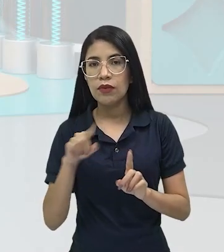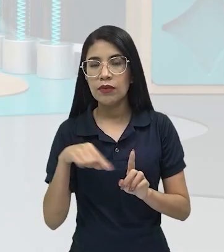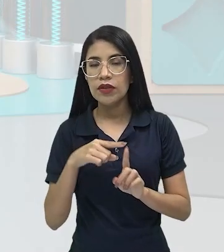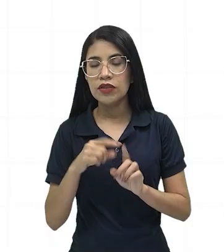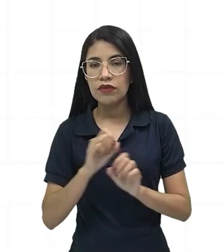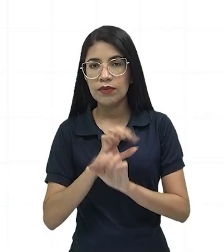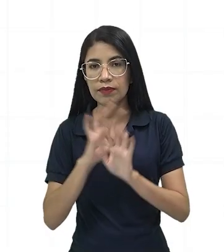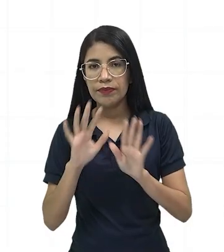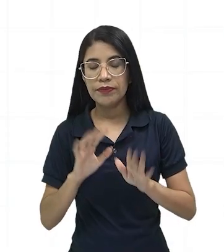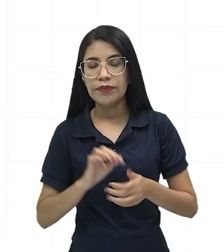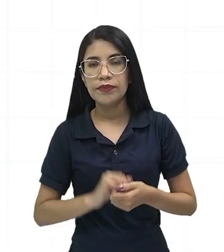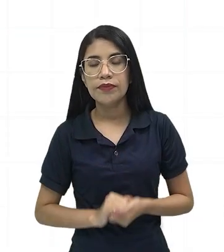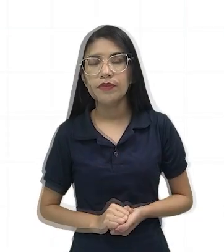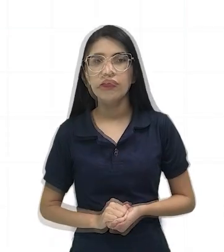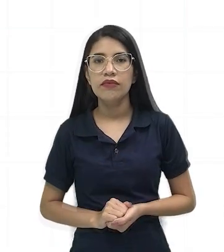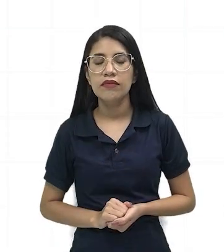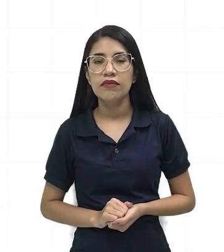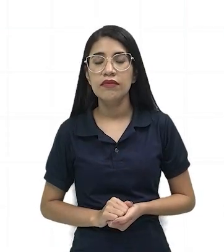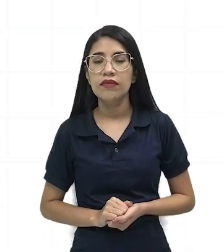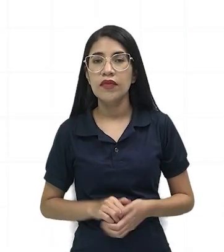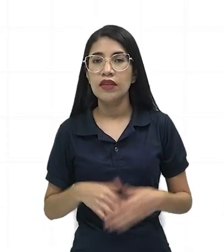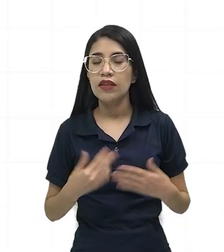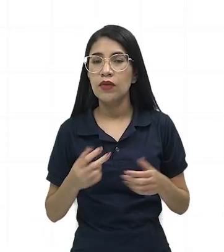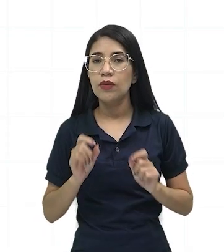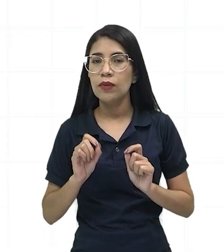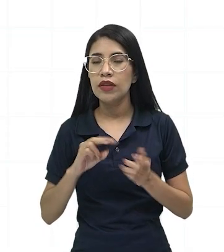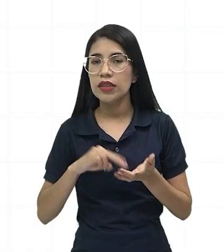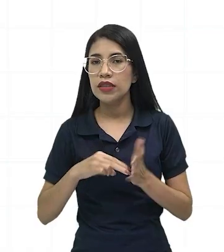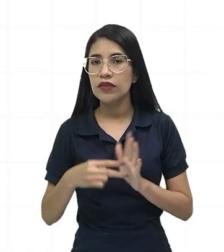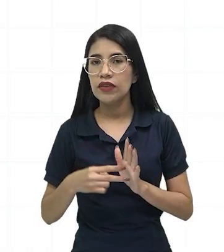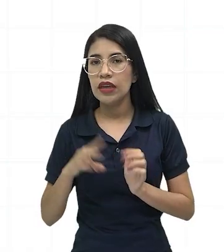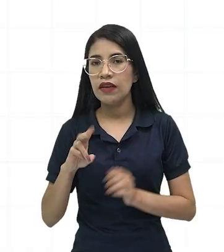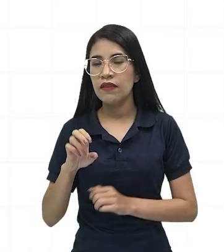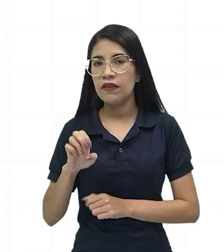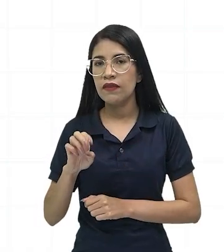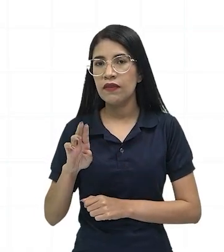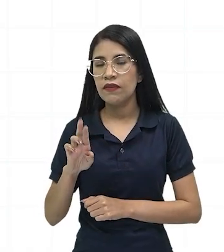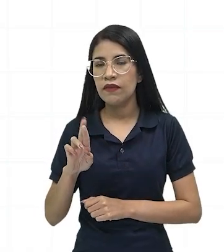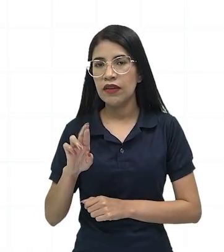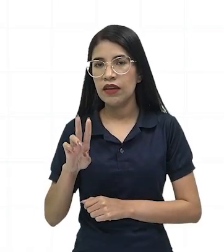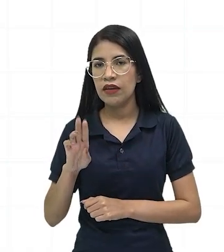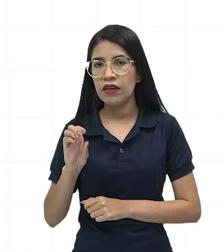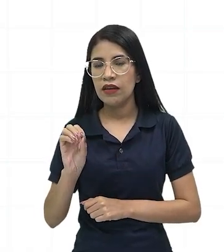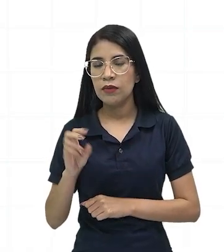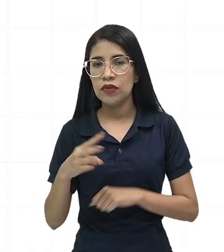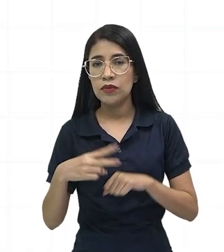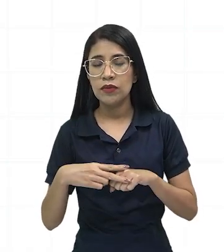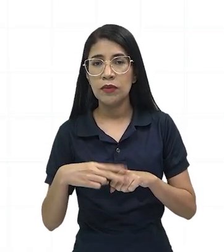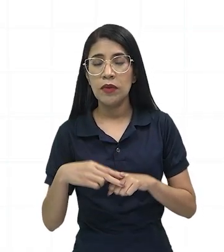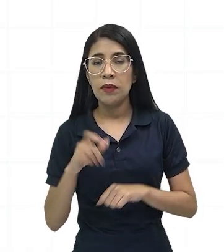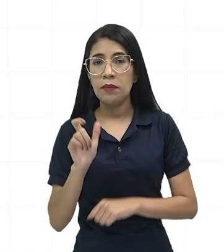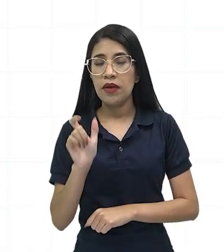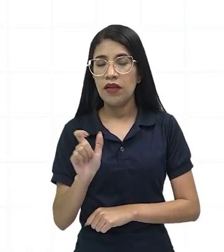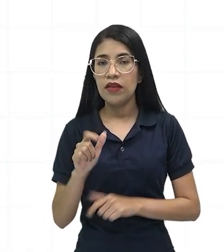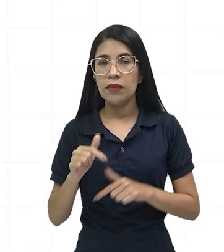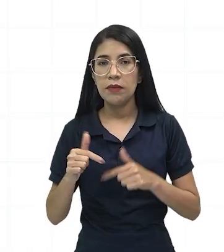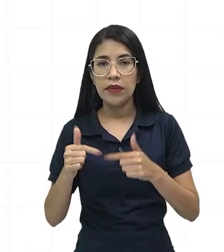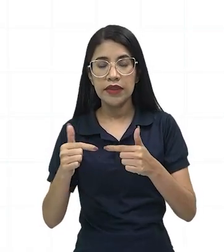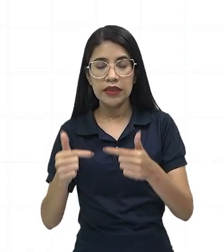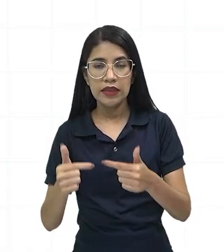objetivada, certo? Então, o que são os verbos? Os verbos são palavras que indicam